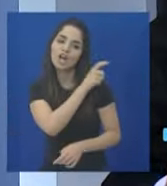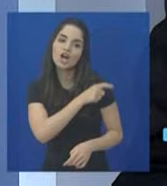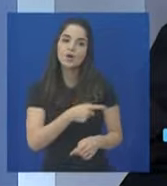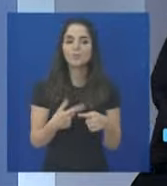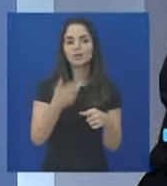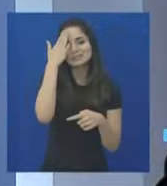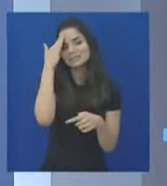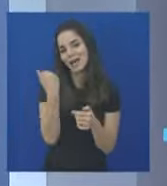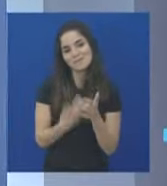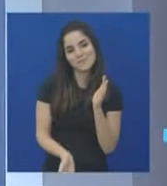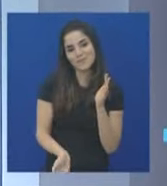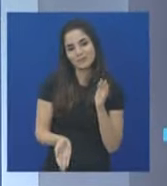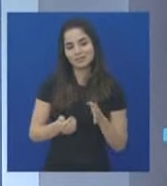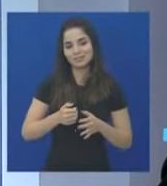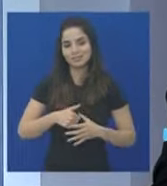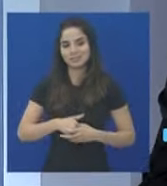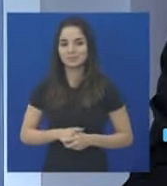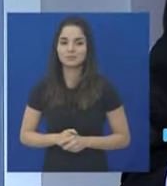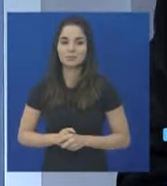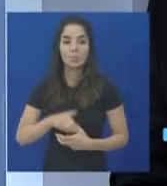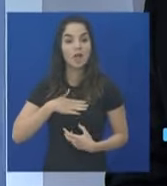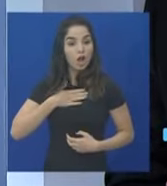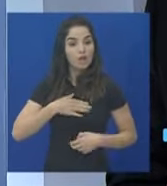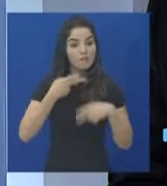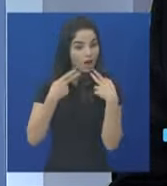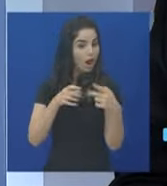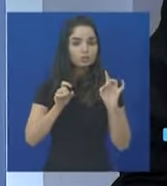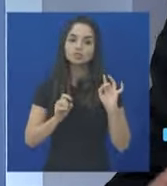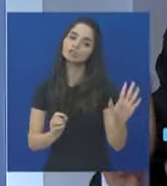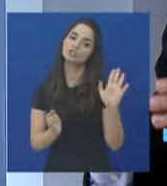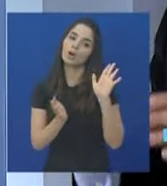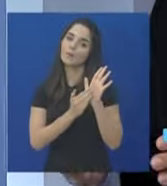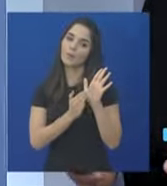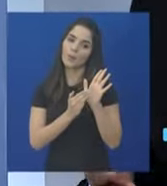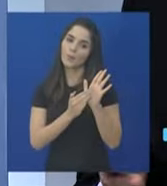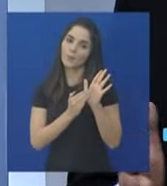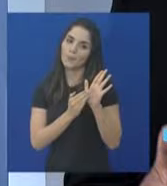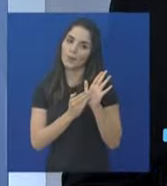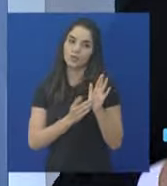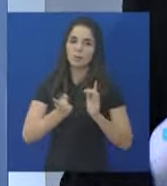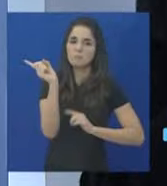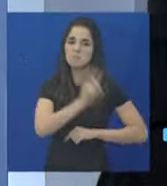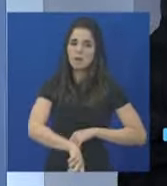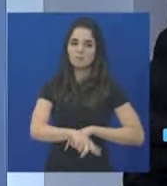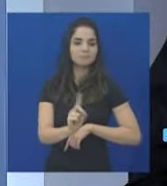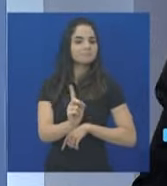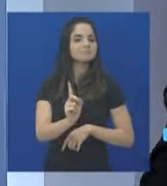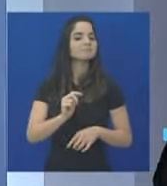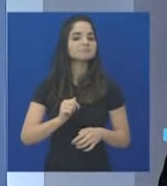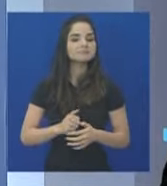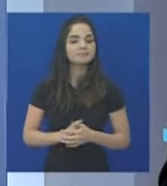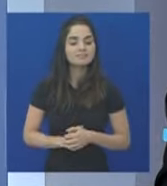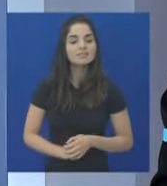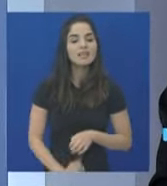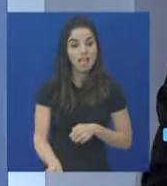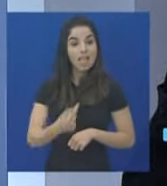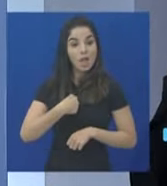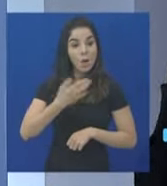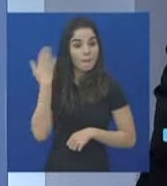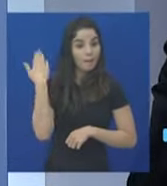eleição. Então, eu gostaria de falar de propostas e não de impugnação. Eu quero falar que eu, quando fui